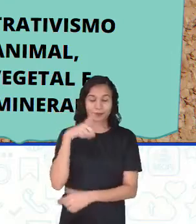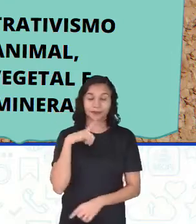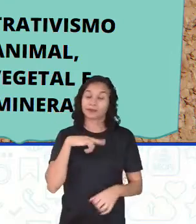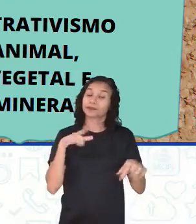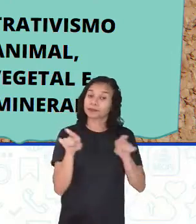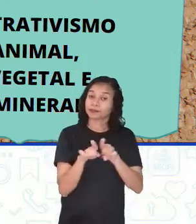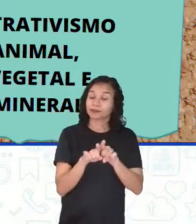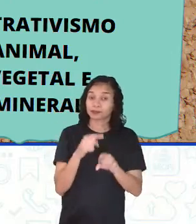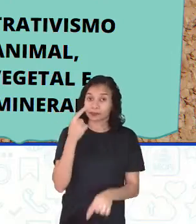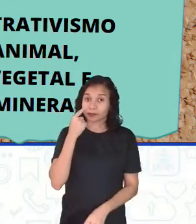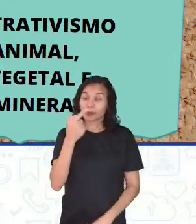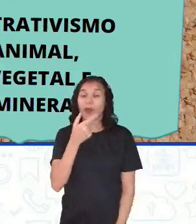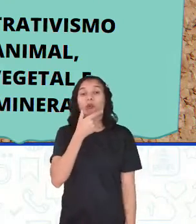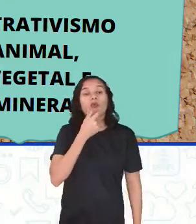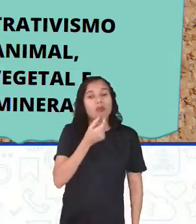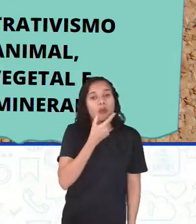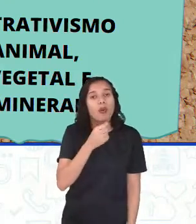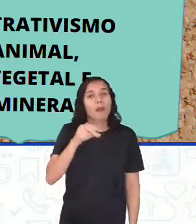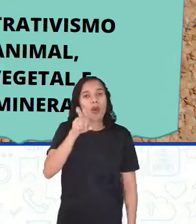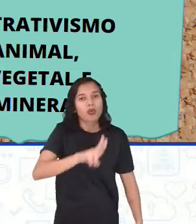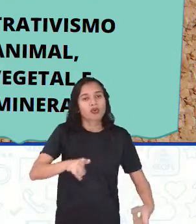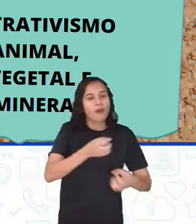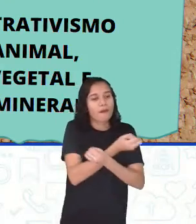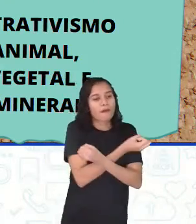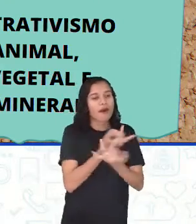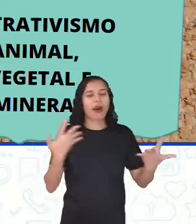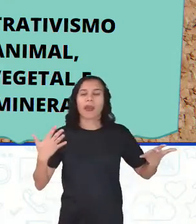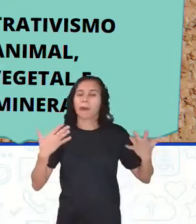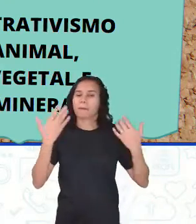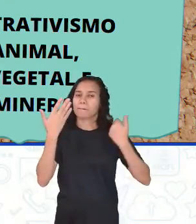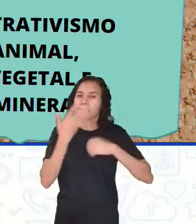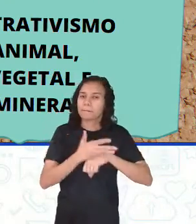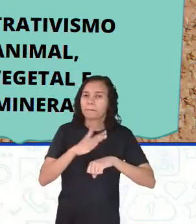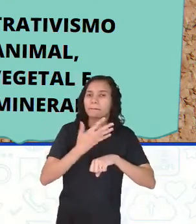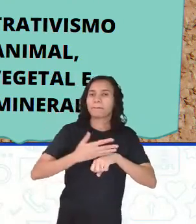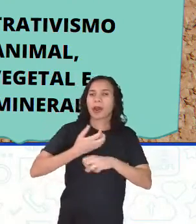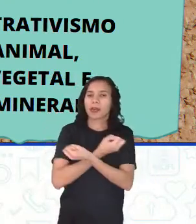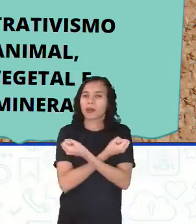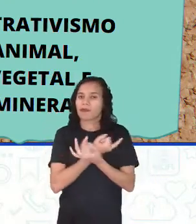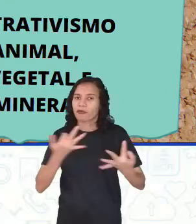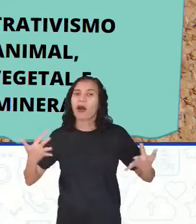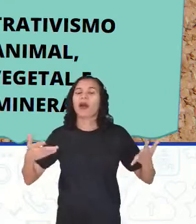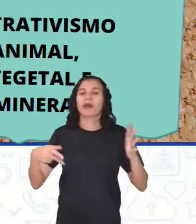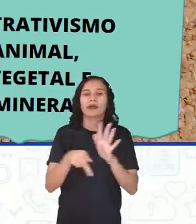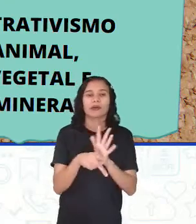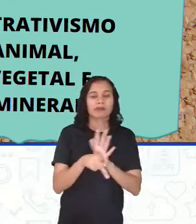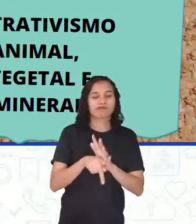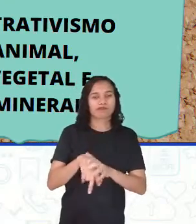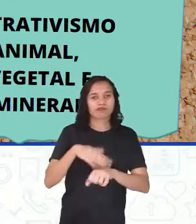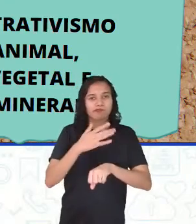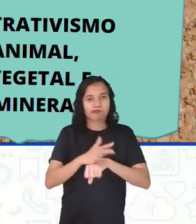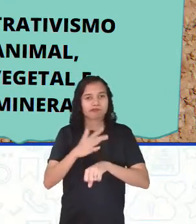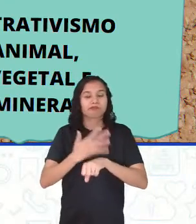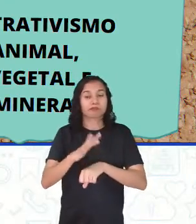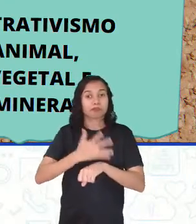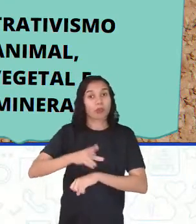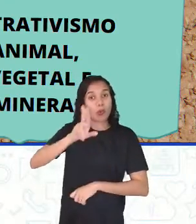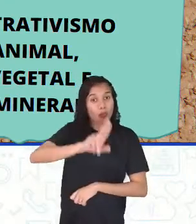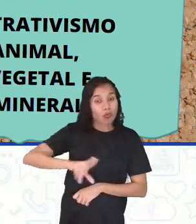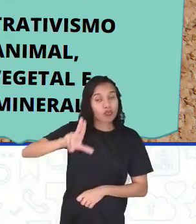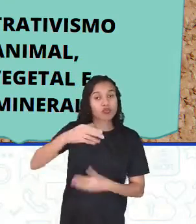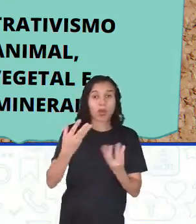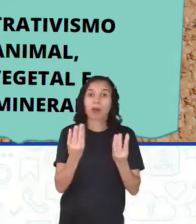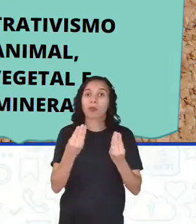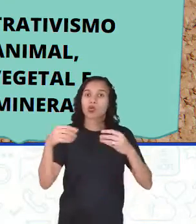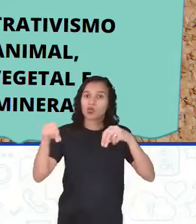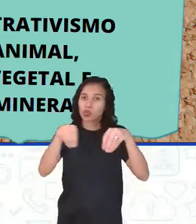temos mais? Que o homem, através de várias ações, através de várias atividades, ele continua utilizando bastante esse